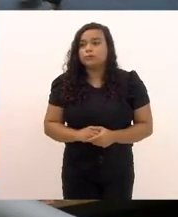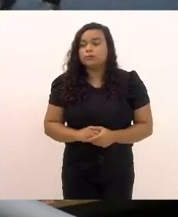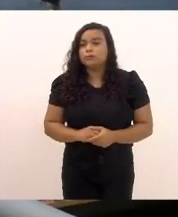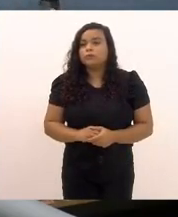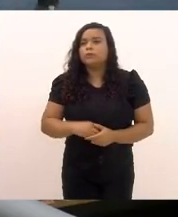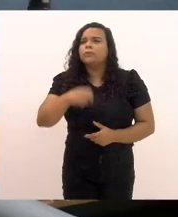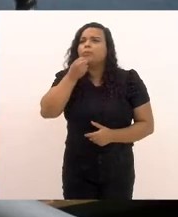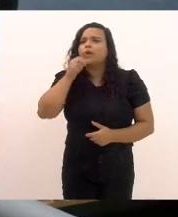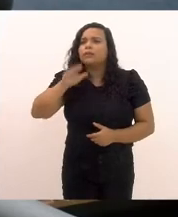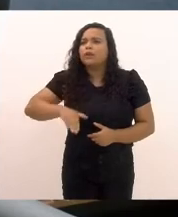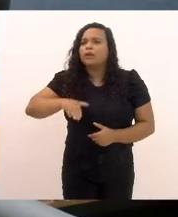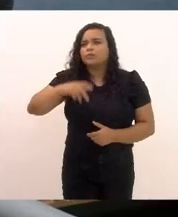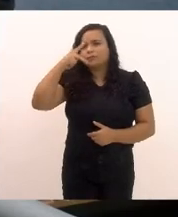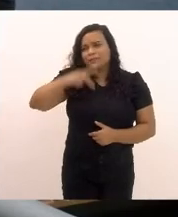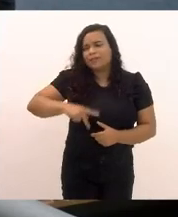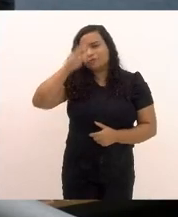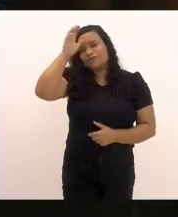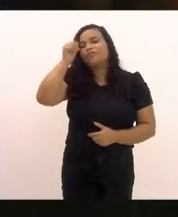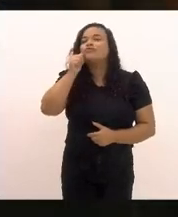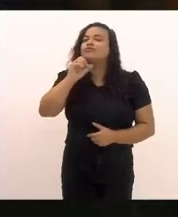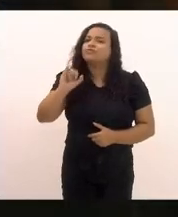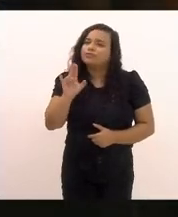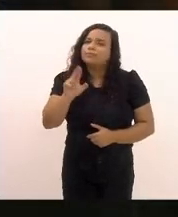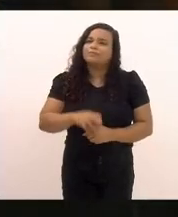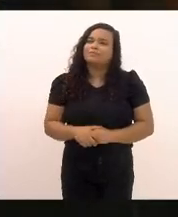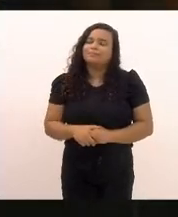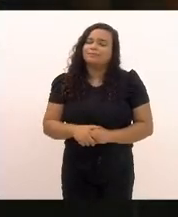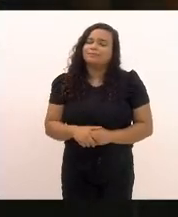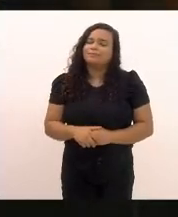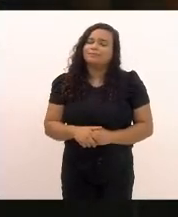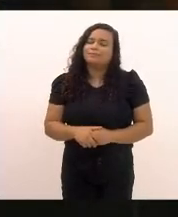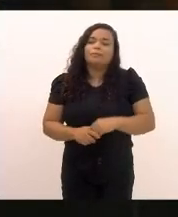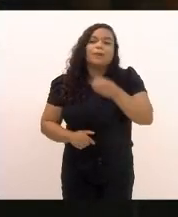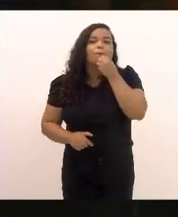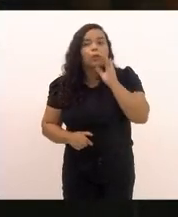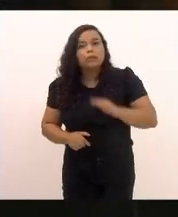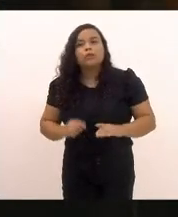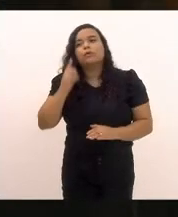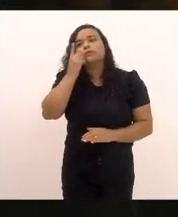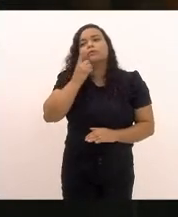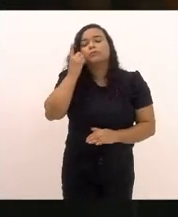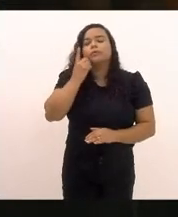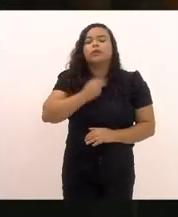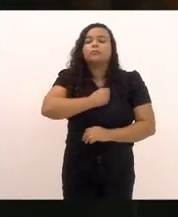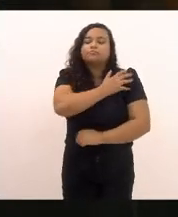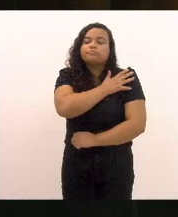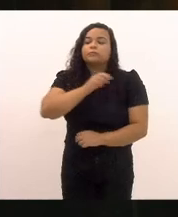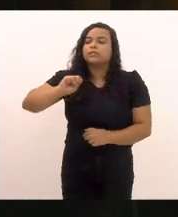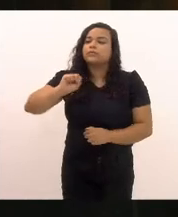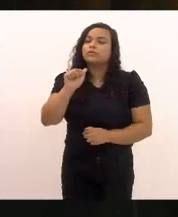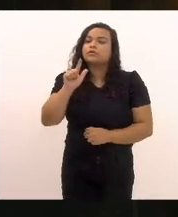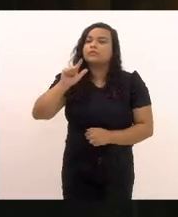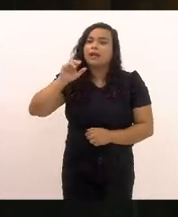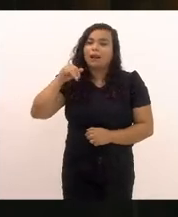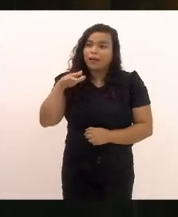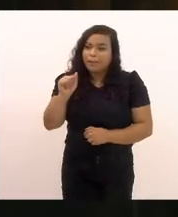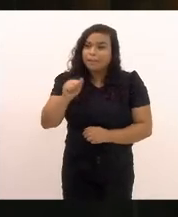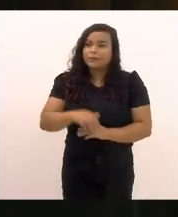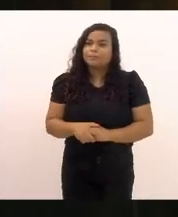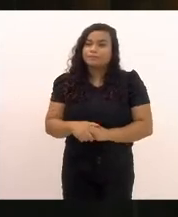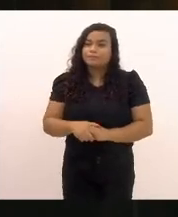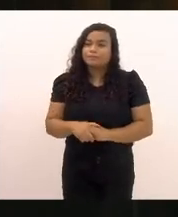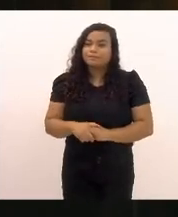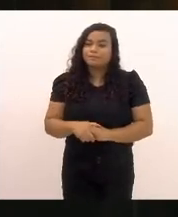Boa tarde, presidente Tiaju. Boa tarde ao deputado Coronel Salema, que aqui se encontra. Boa